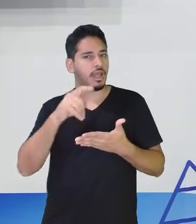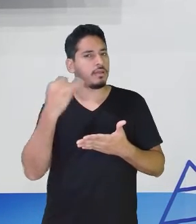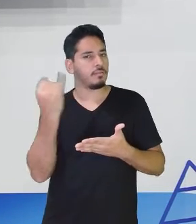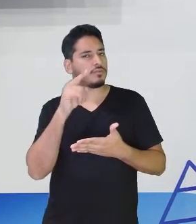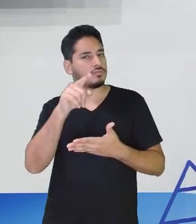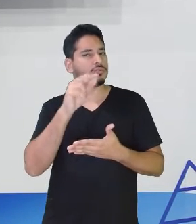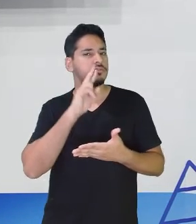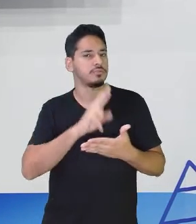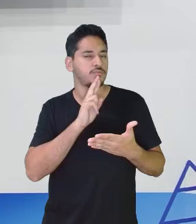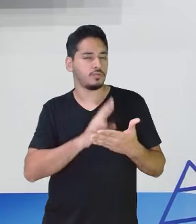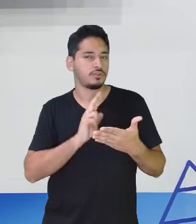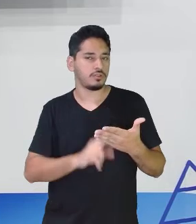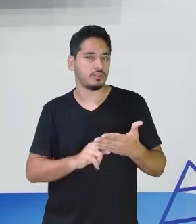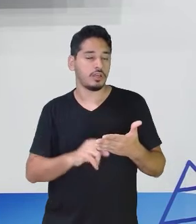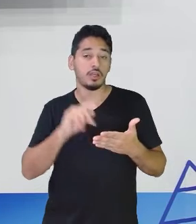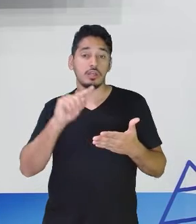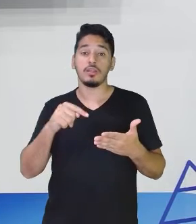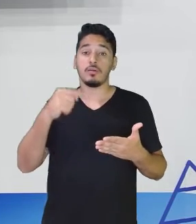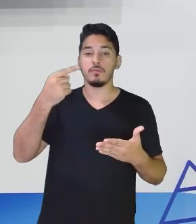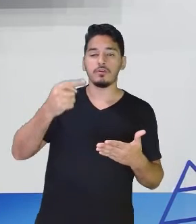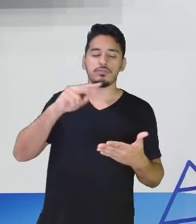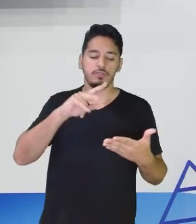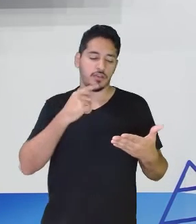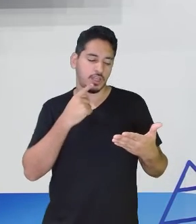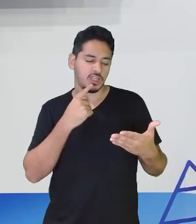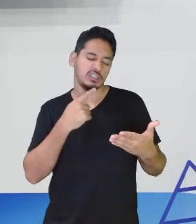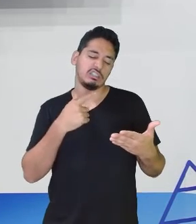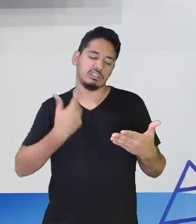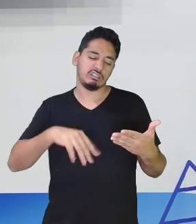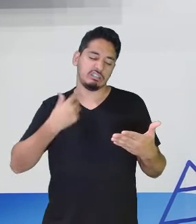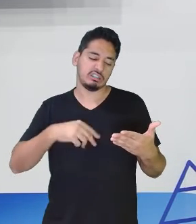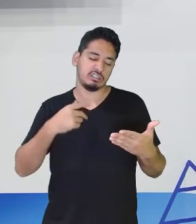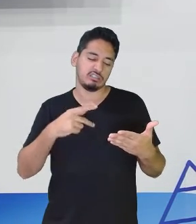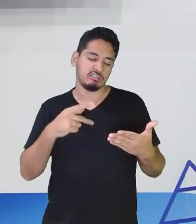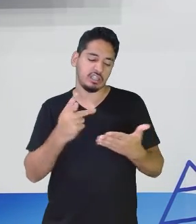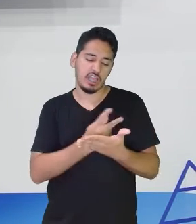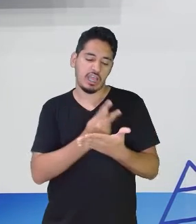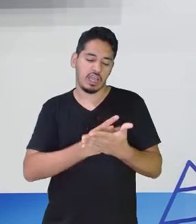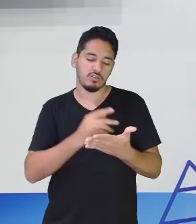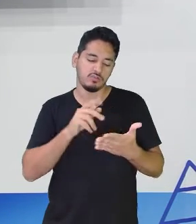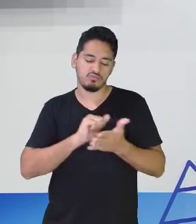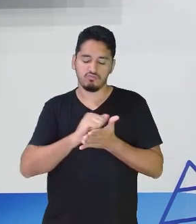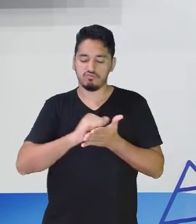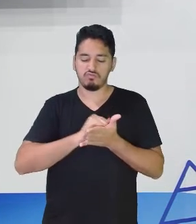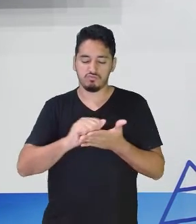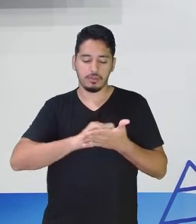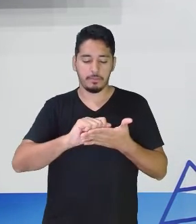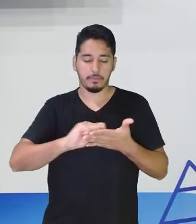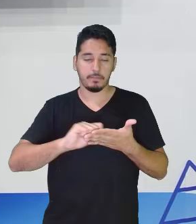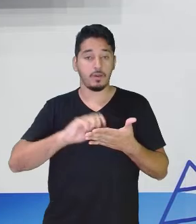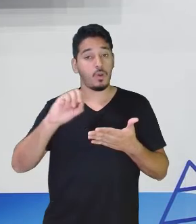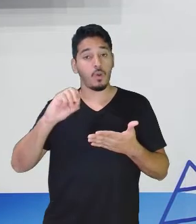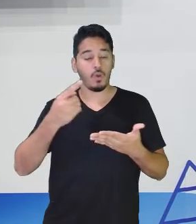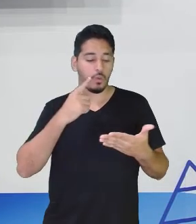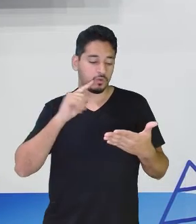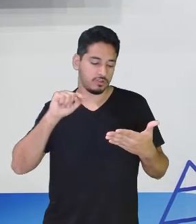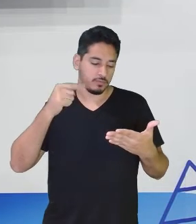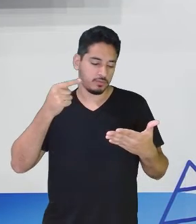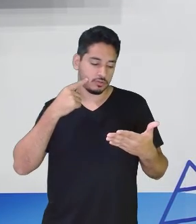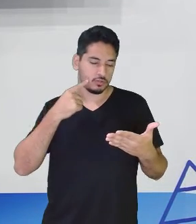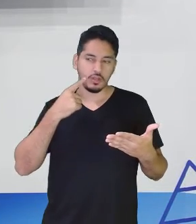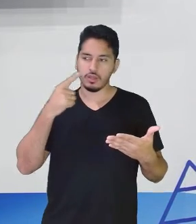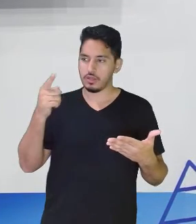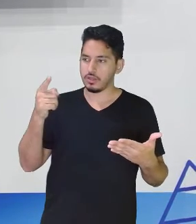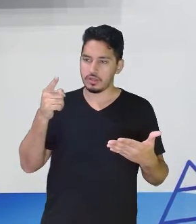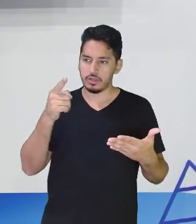no decorrer da aula, vocês terão a oportunidade de refazer ou de confirmar aquela ideia inicial.